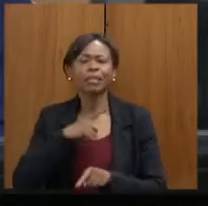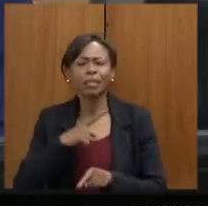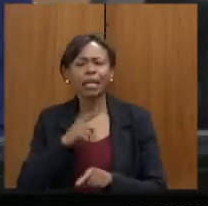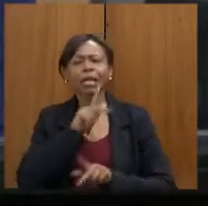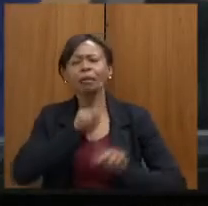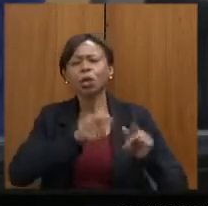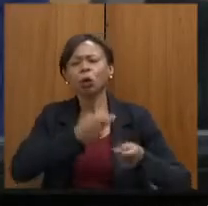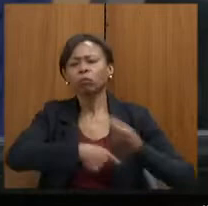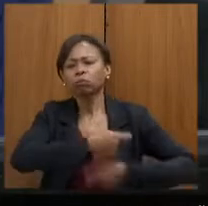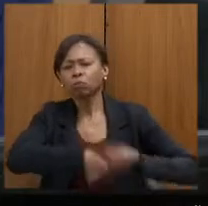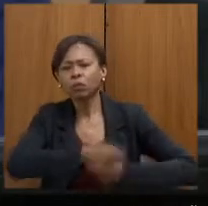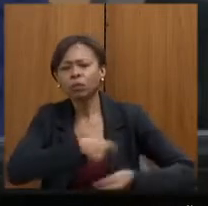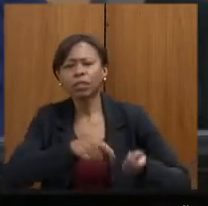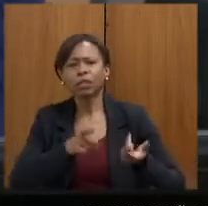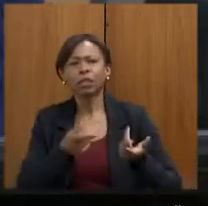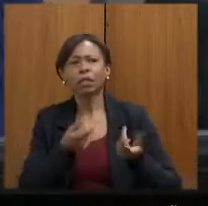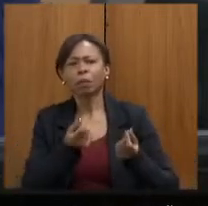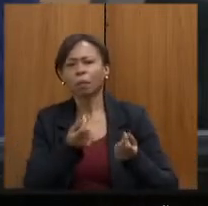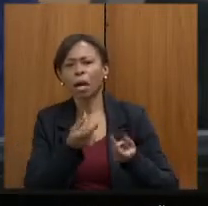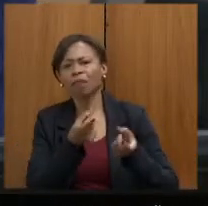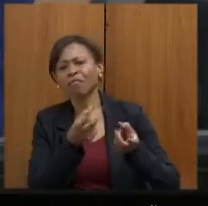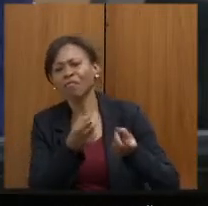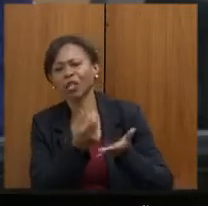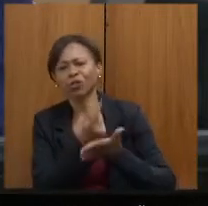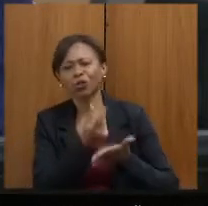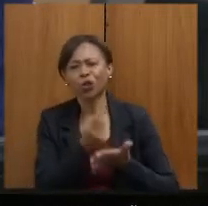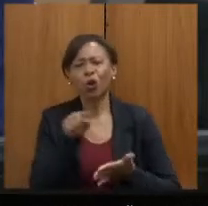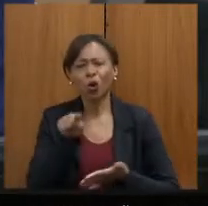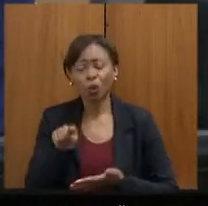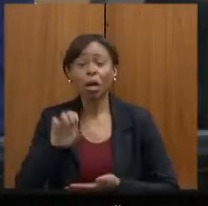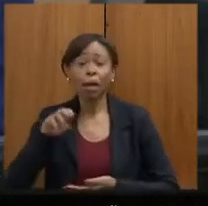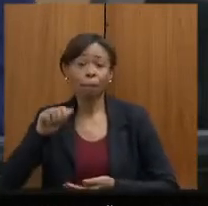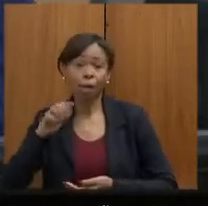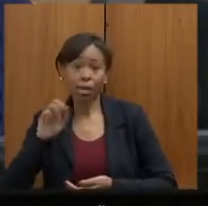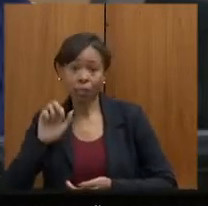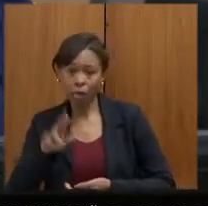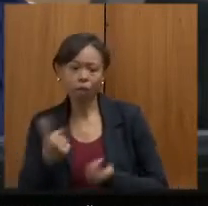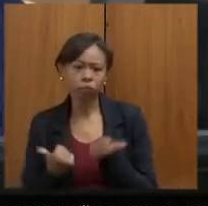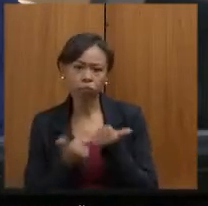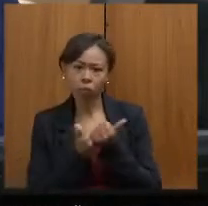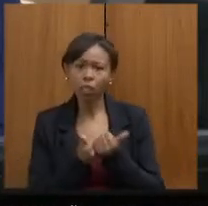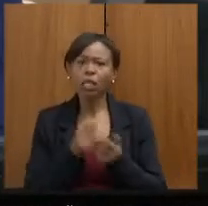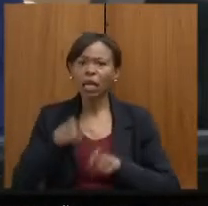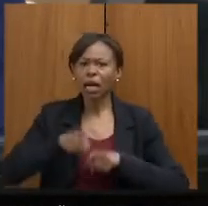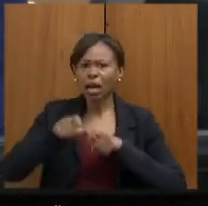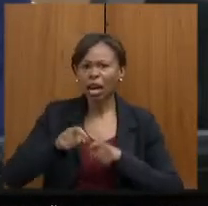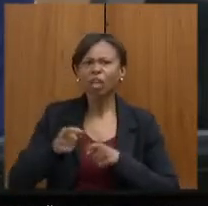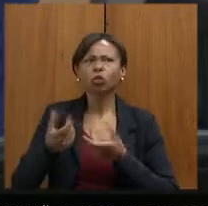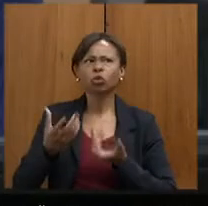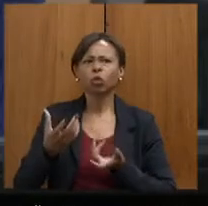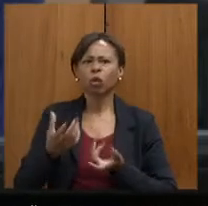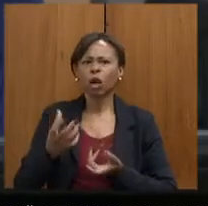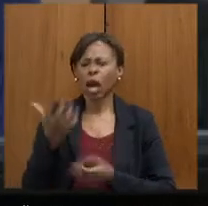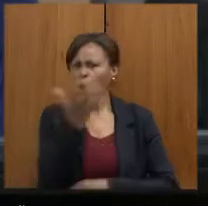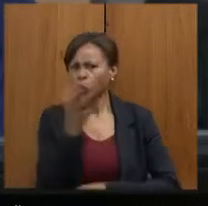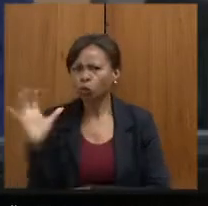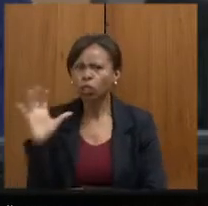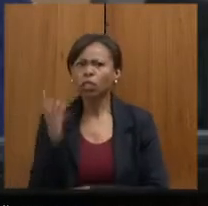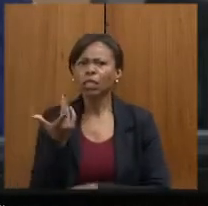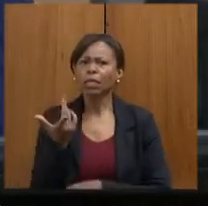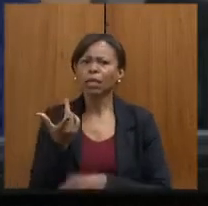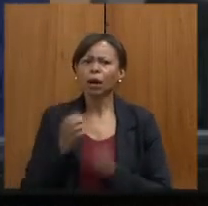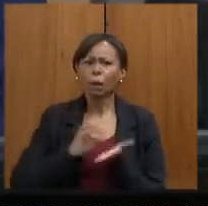comercializam são produtos dores muitas vezes assistidos pela Emater na parte da agroecologia na parte de produtos orgânicos têm